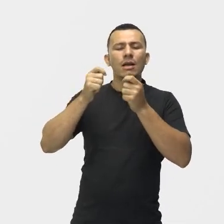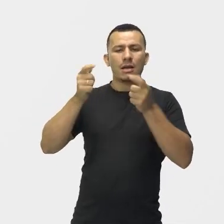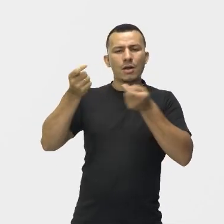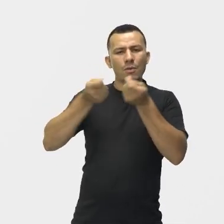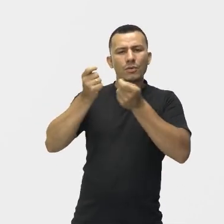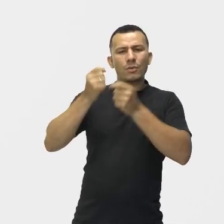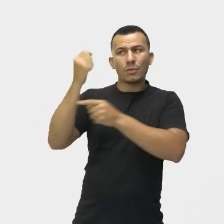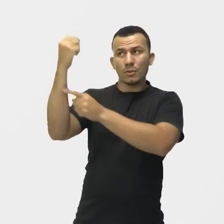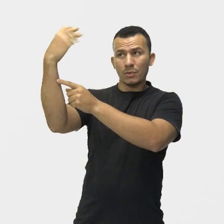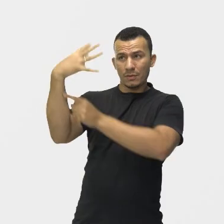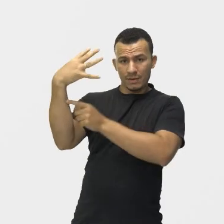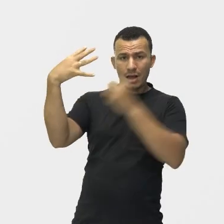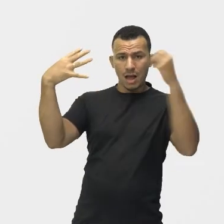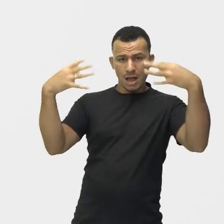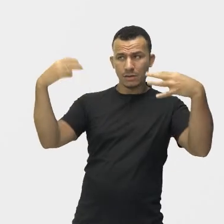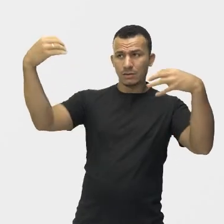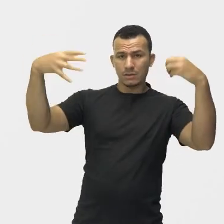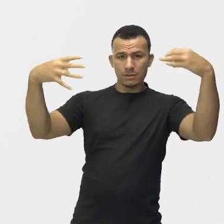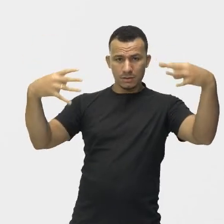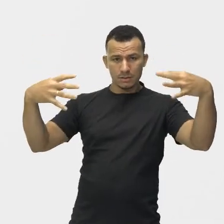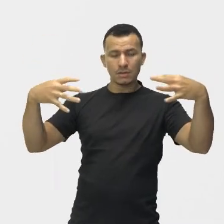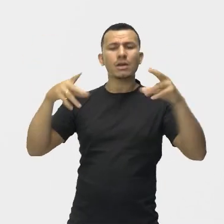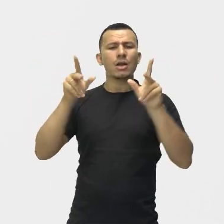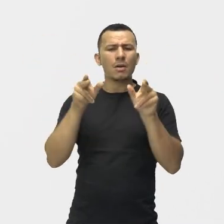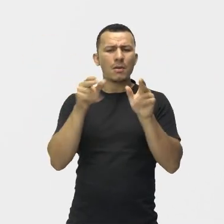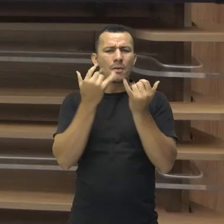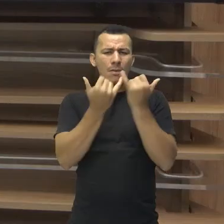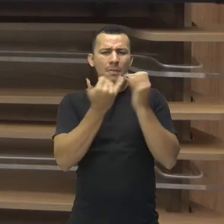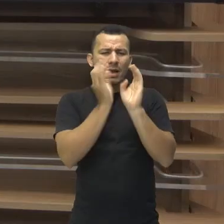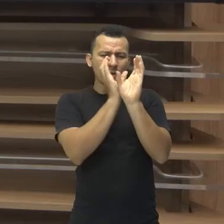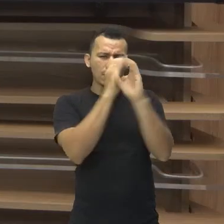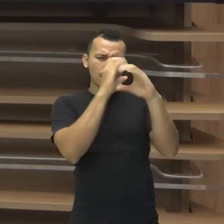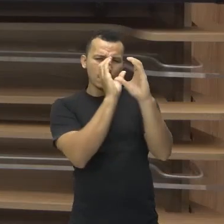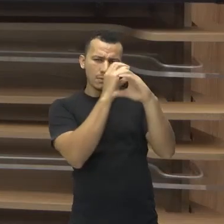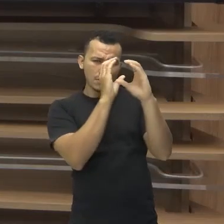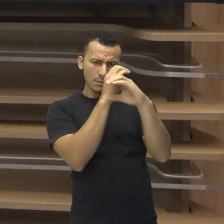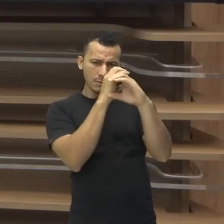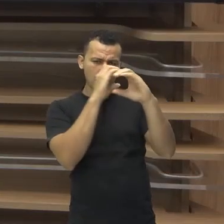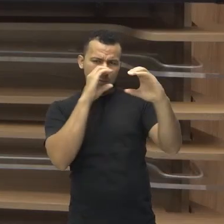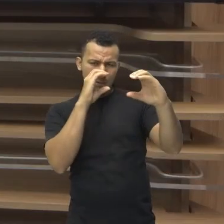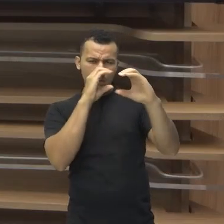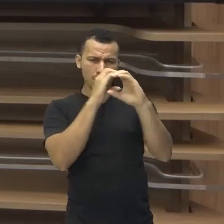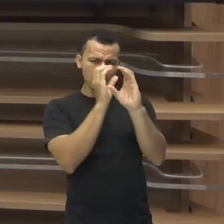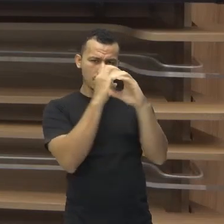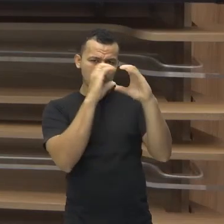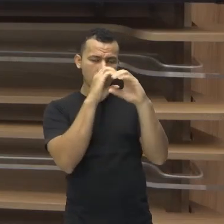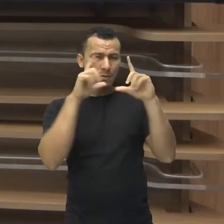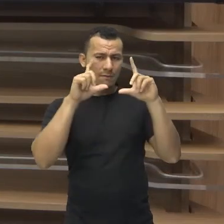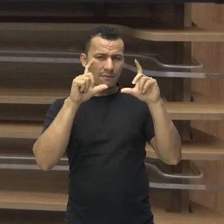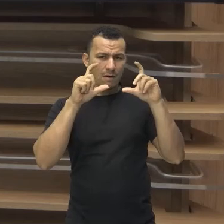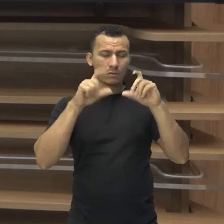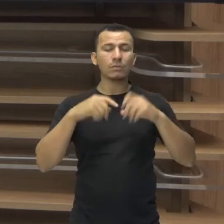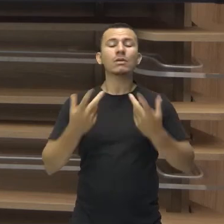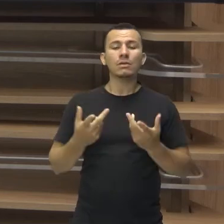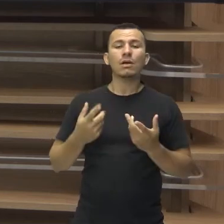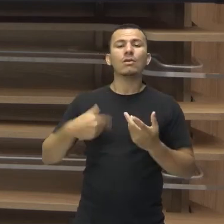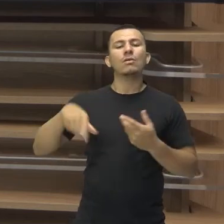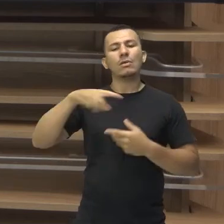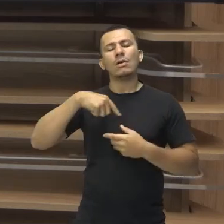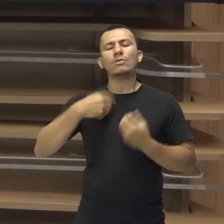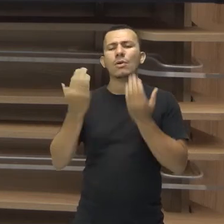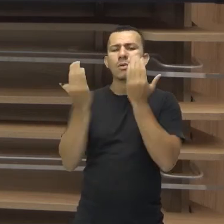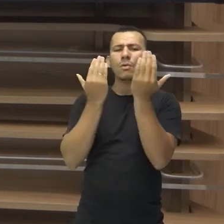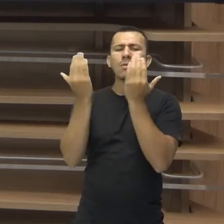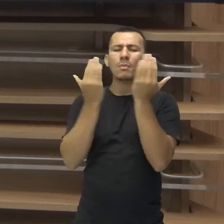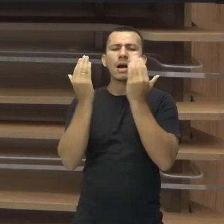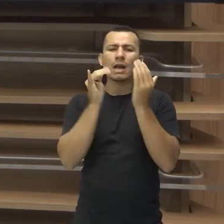faz o diafragma de uma câmera fotográfica. Sempre que a gente está estudando a visão, né, a gente compara o nosso olho com uma câmera,